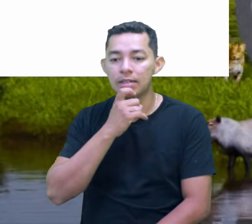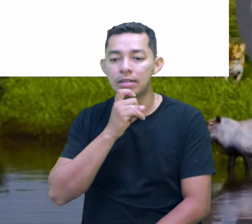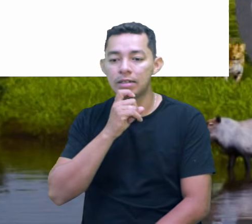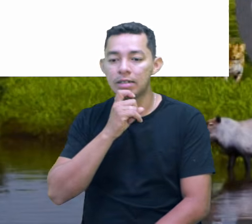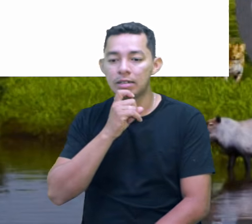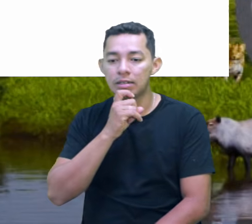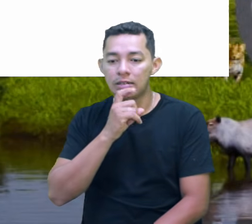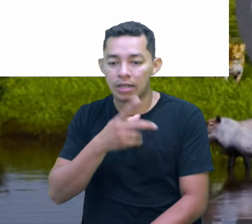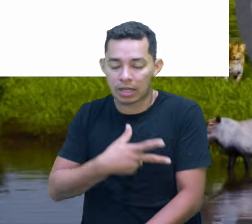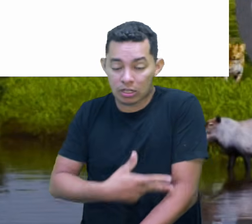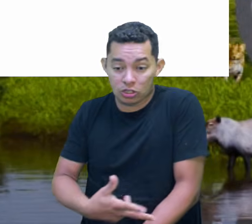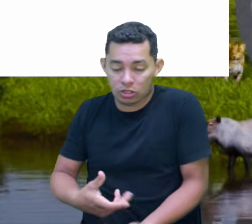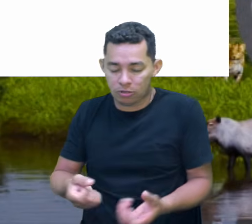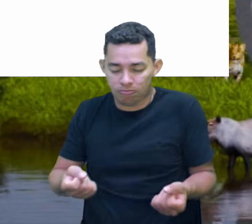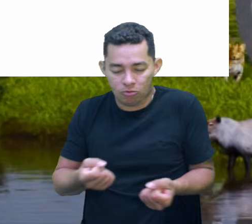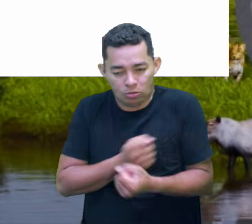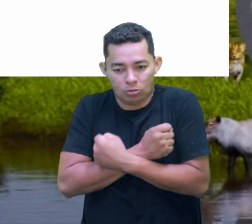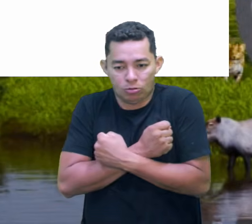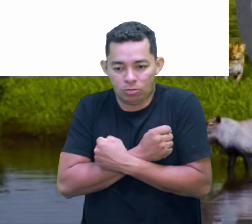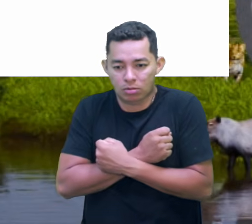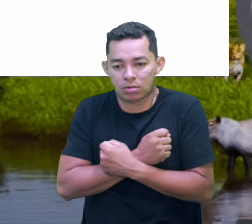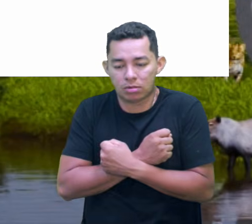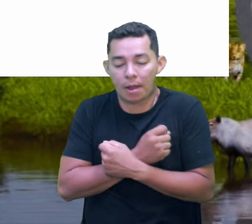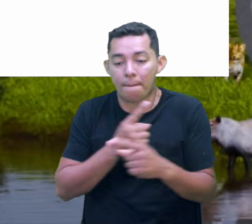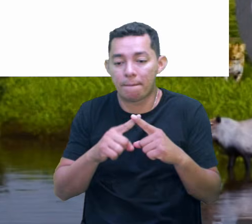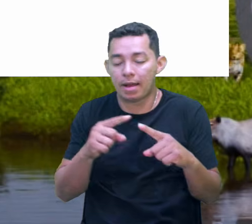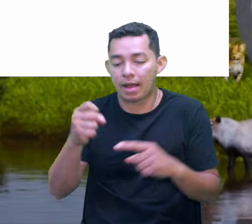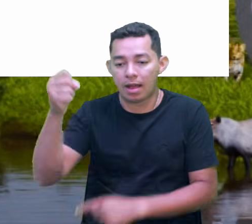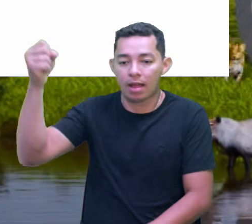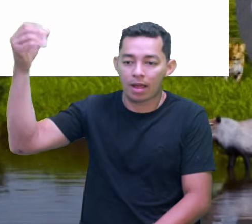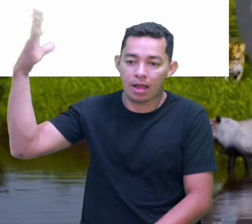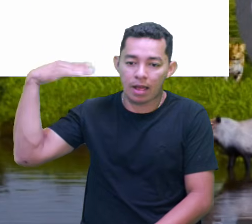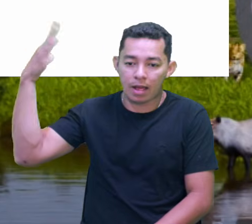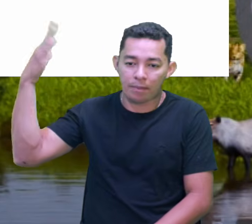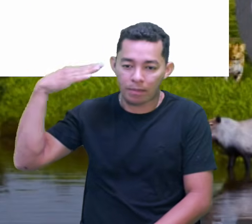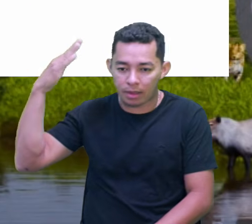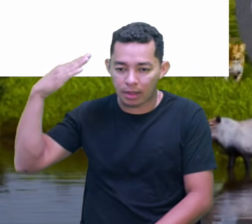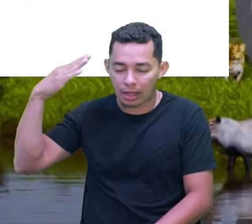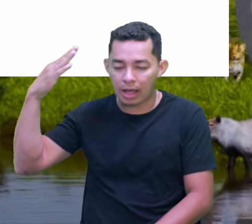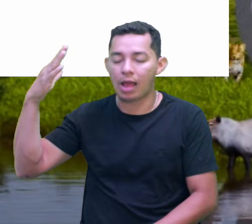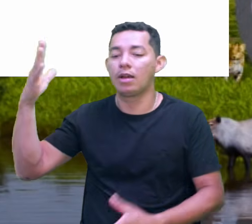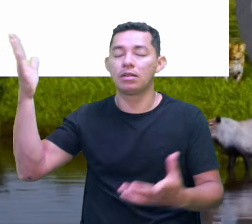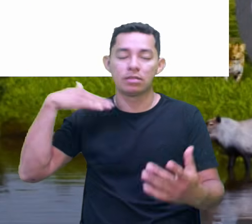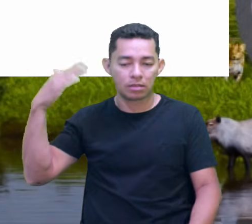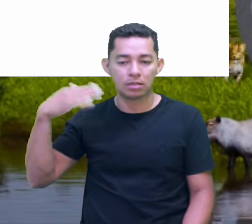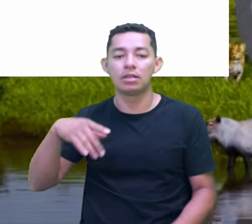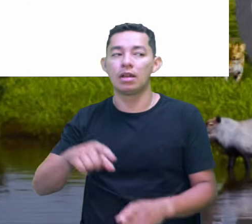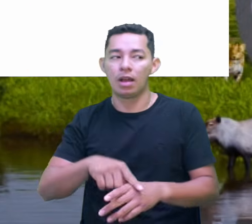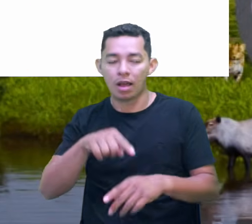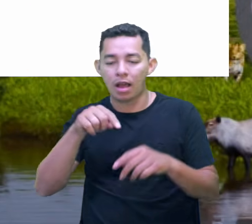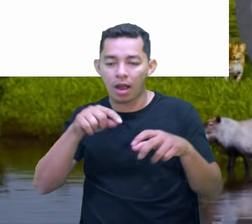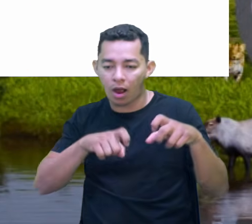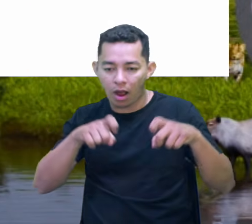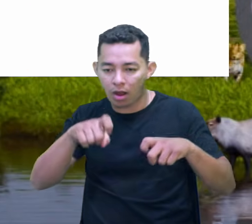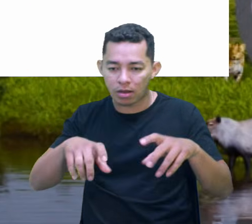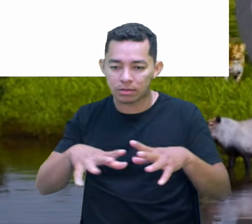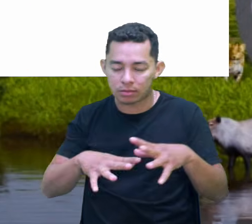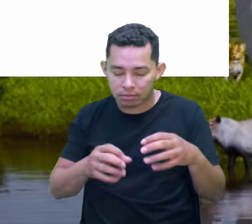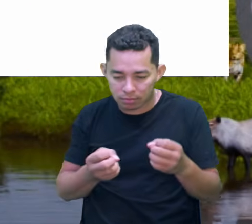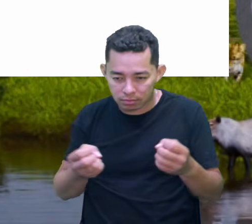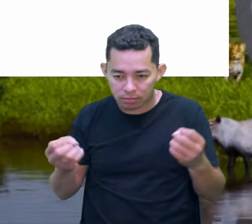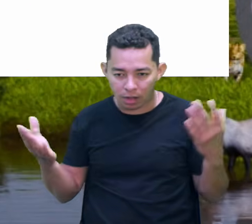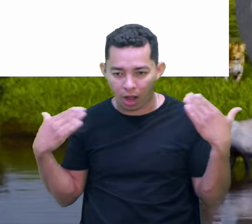eles gelam por dentro. Se o ambiente estiver muito quente, eles esquentam por dentro. Então, por isso, ele precisa